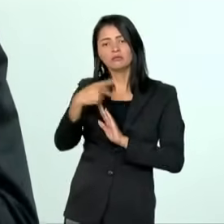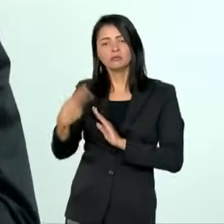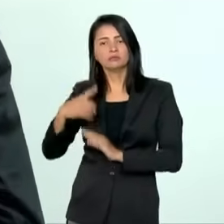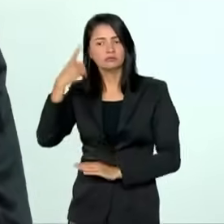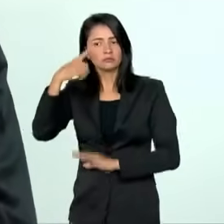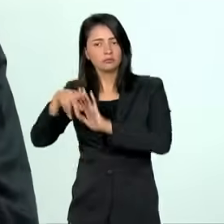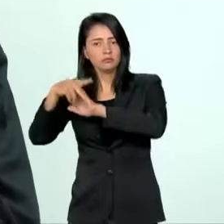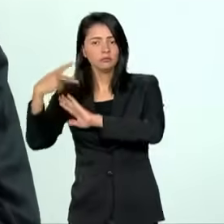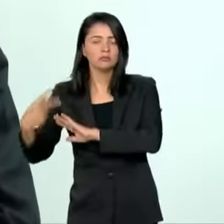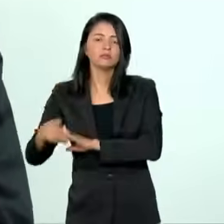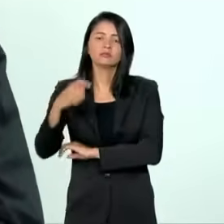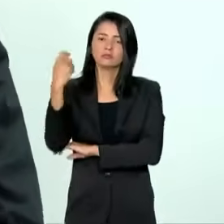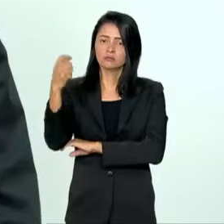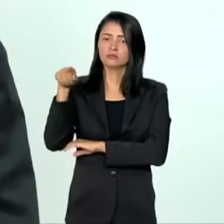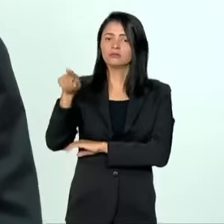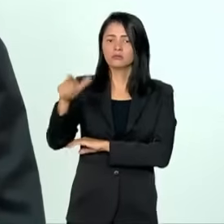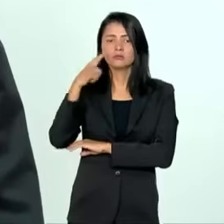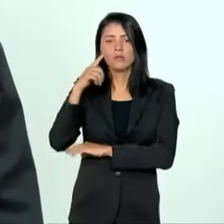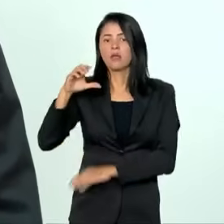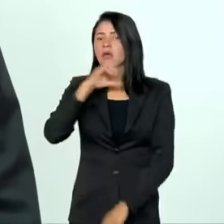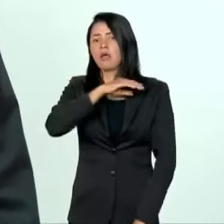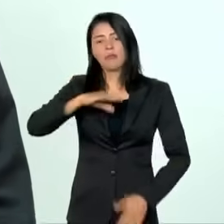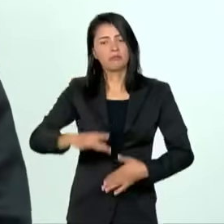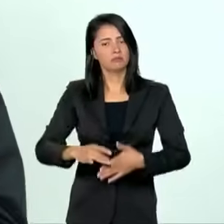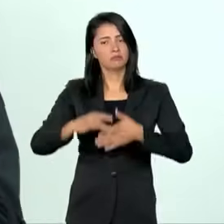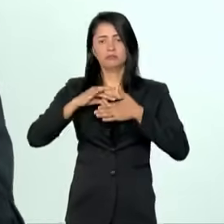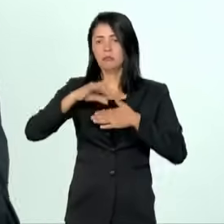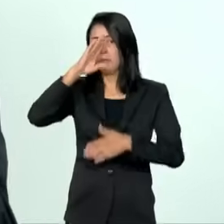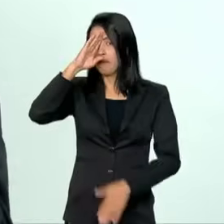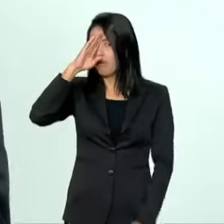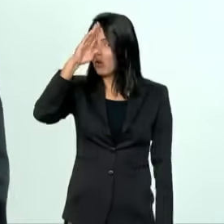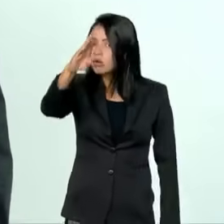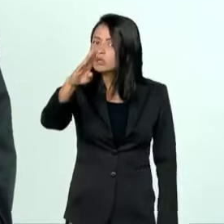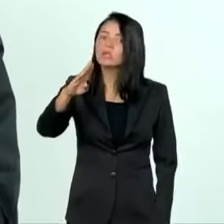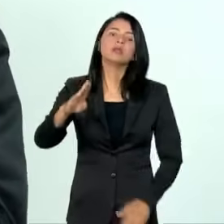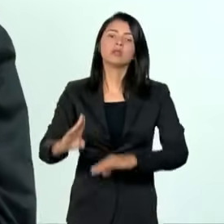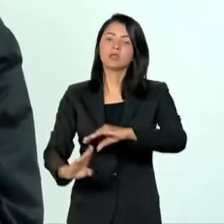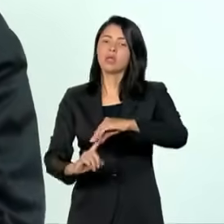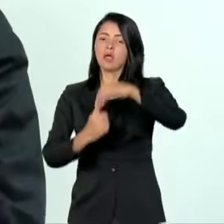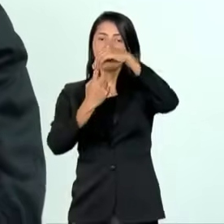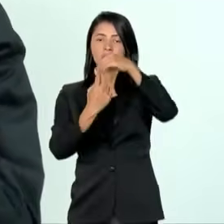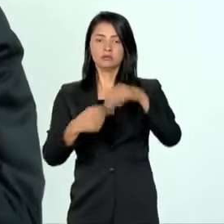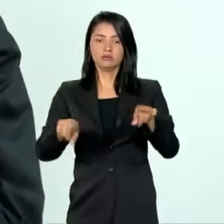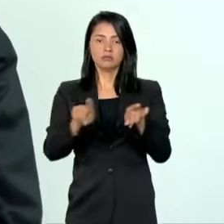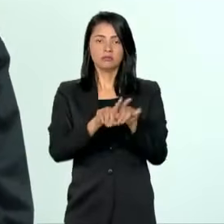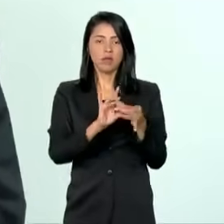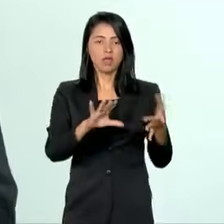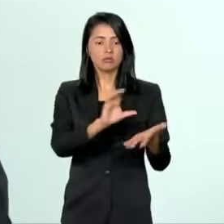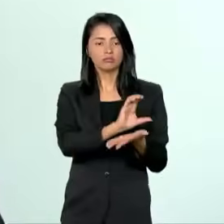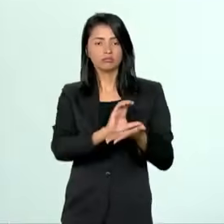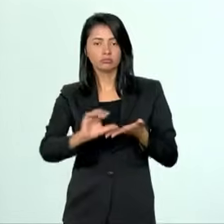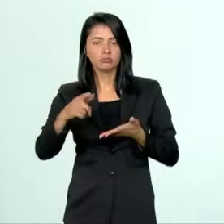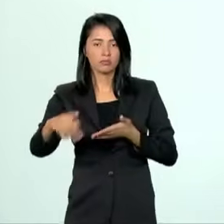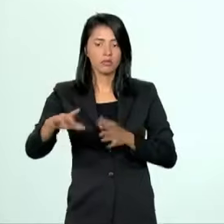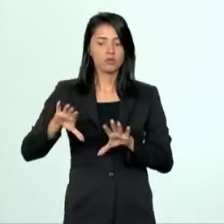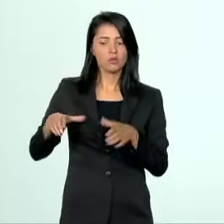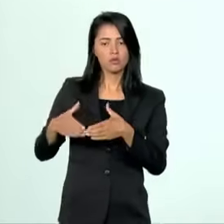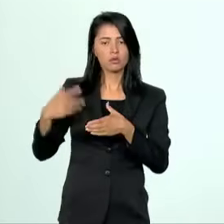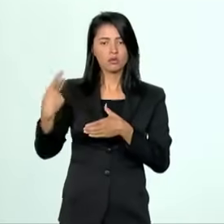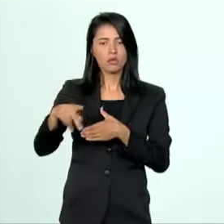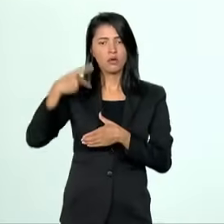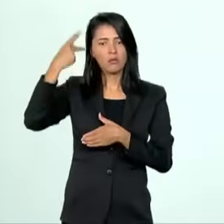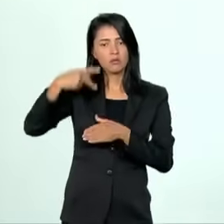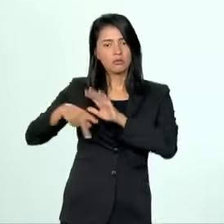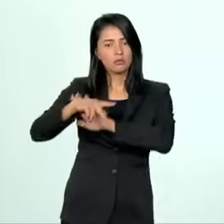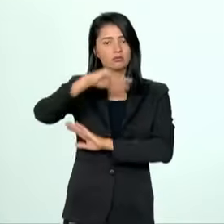do Rio Grande do Sul haverá de ser uma prioridade. A liberação de recursos hoje alocados nas comissões do Parlamento